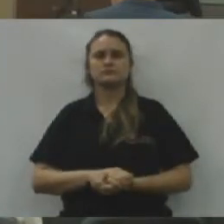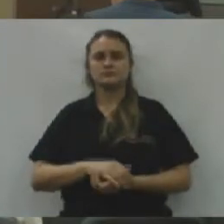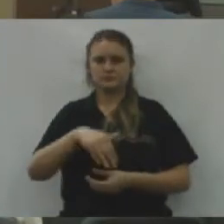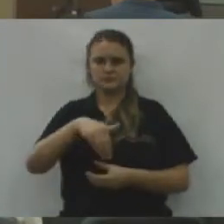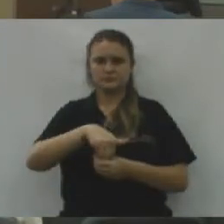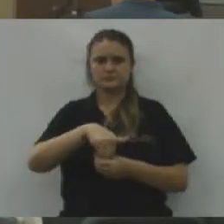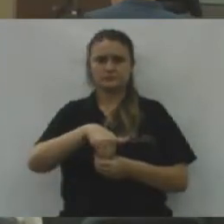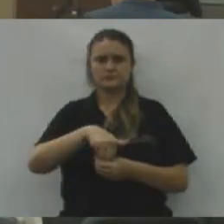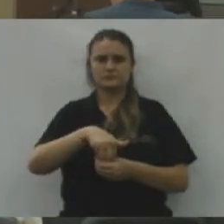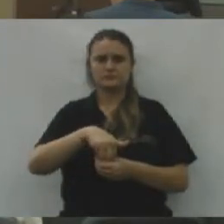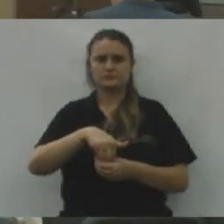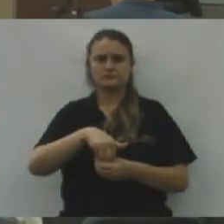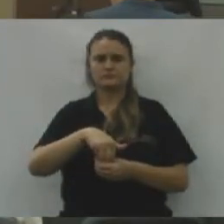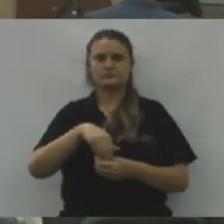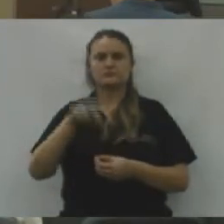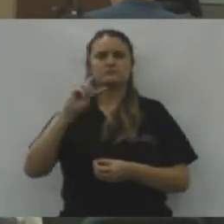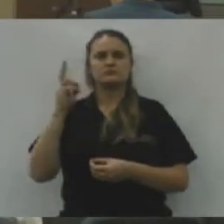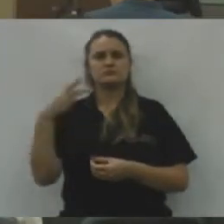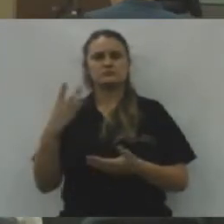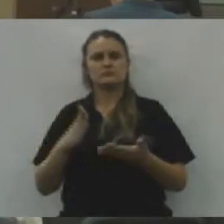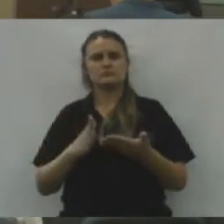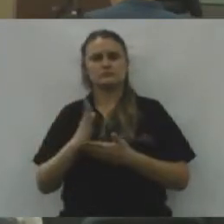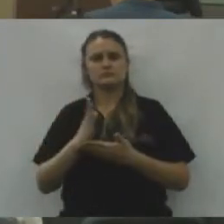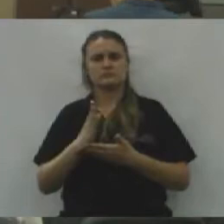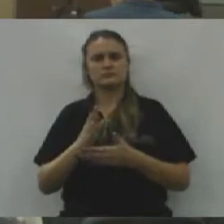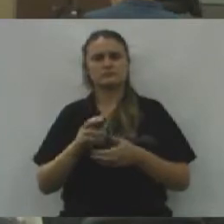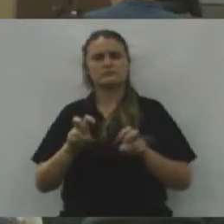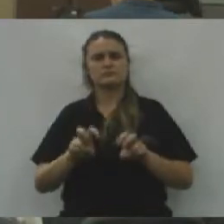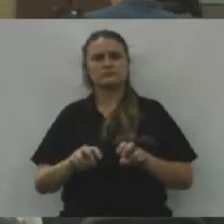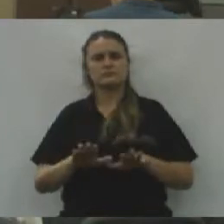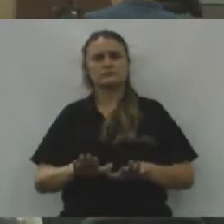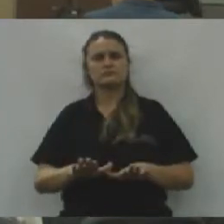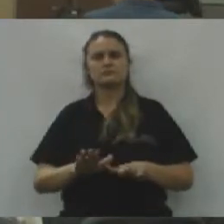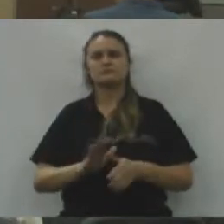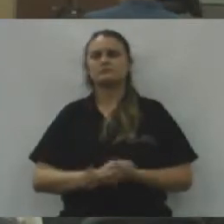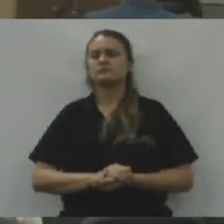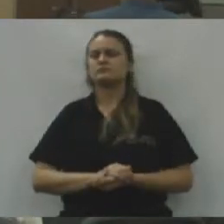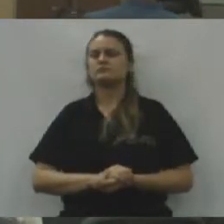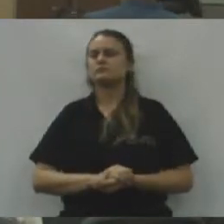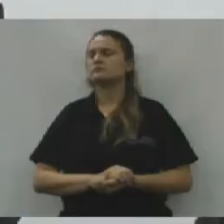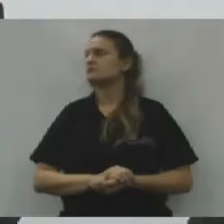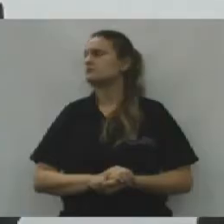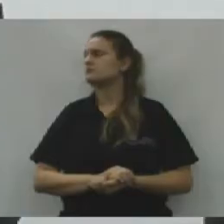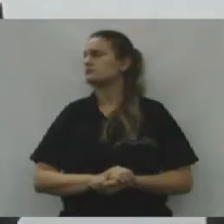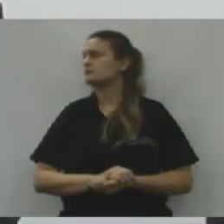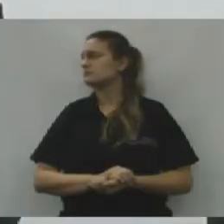Em votação, senhores vereadores que aprovam, permaneçam como estão.